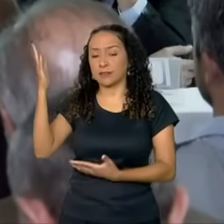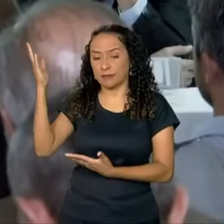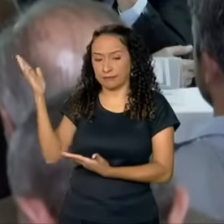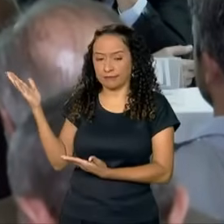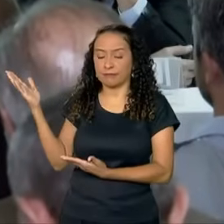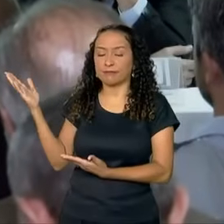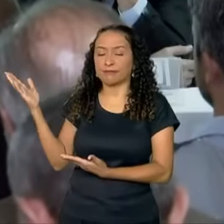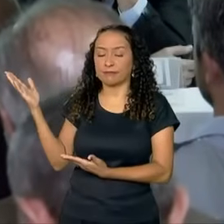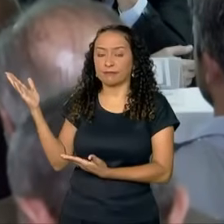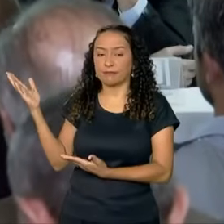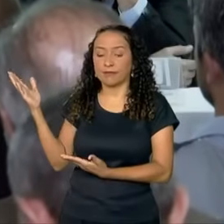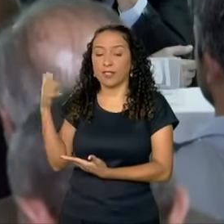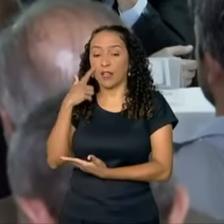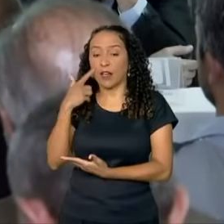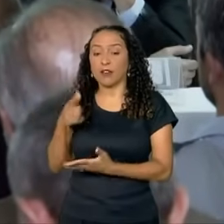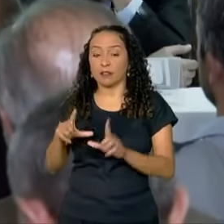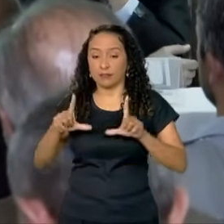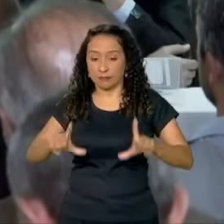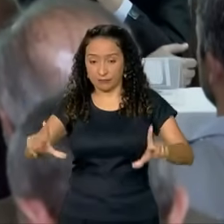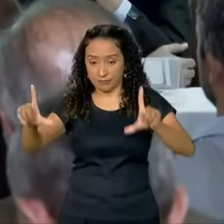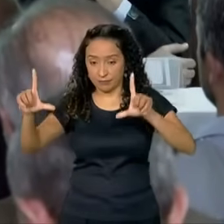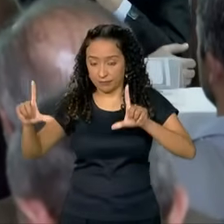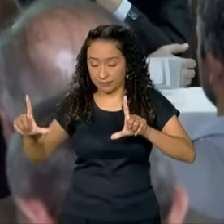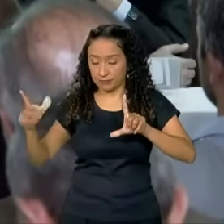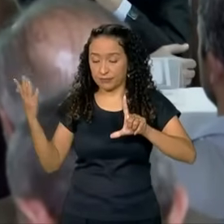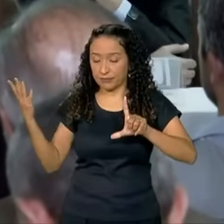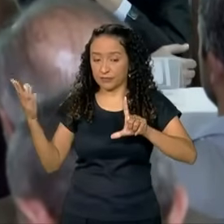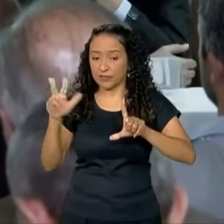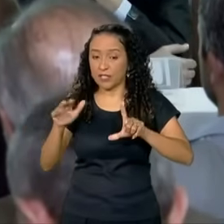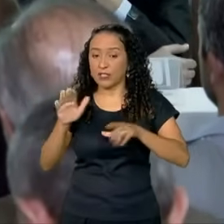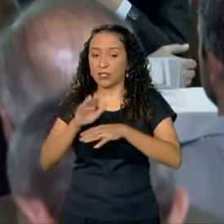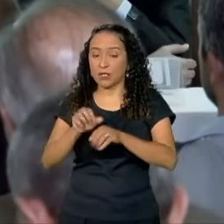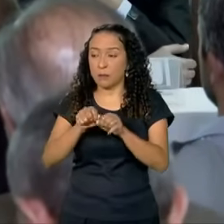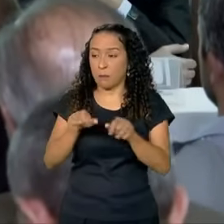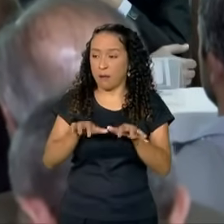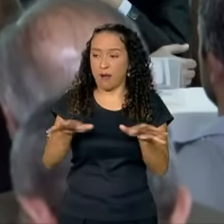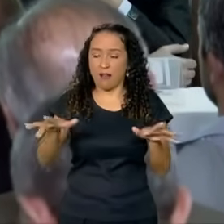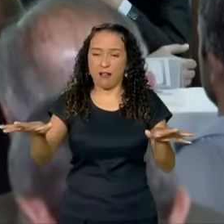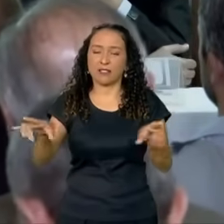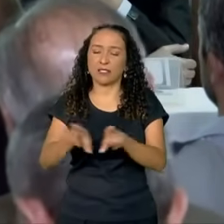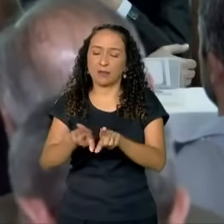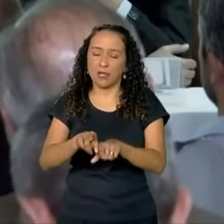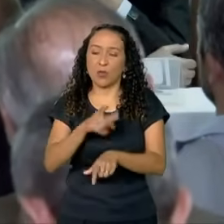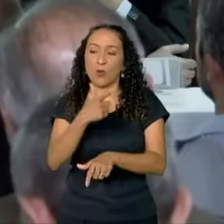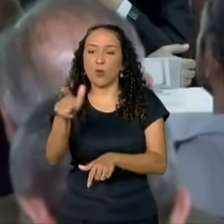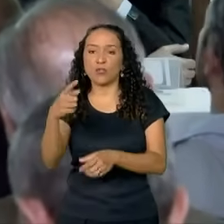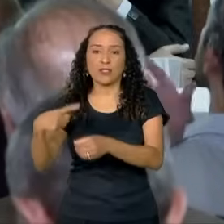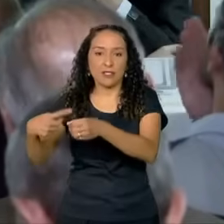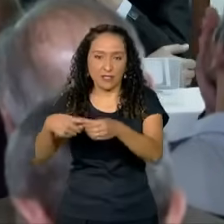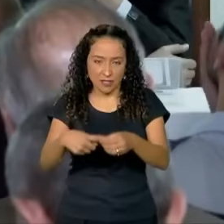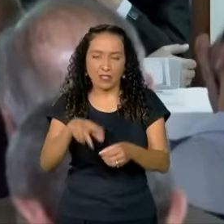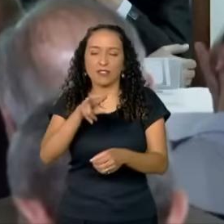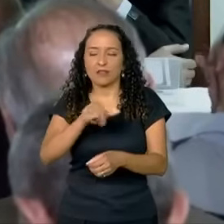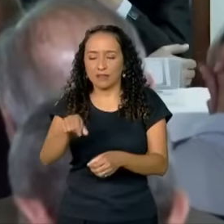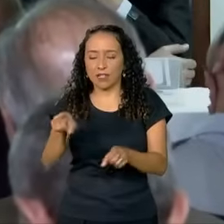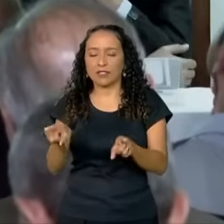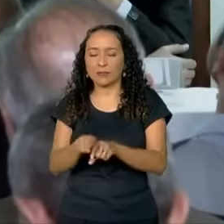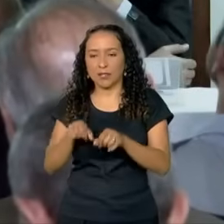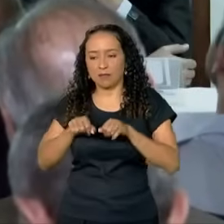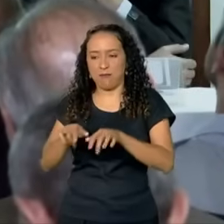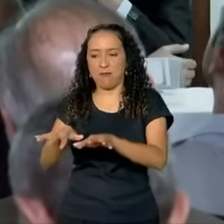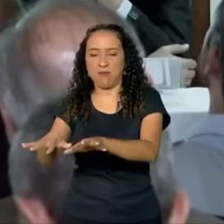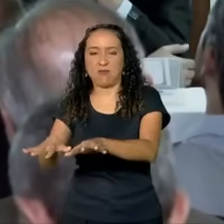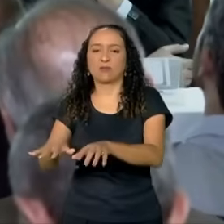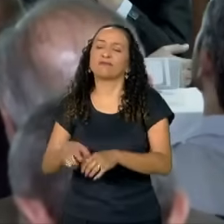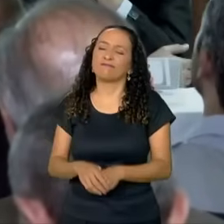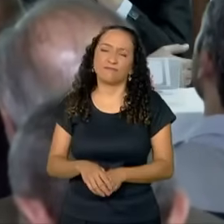Uruguai. Essa bacia do Uruguai vai contribuir também para alagar outras cidades naquelas regiões. São centenas